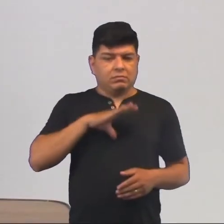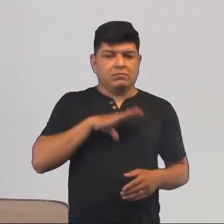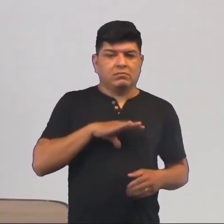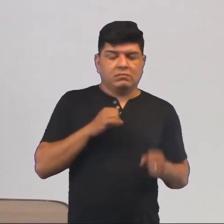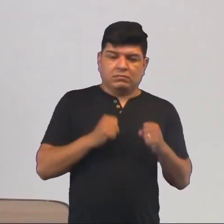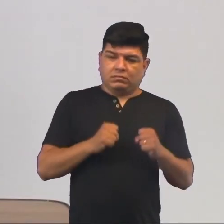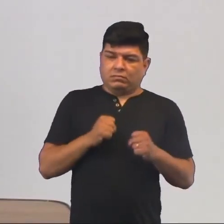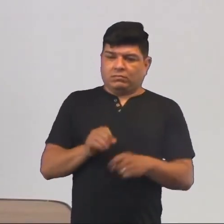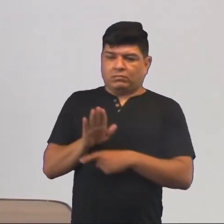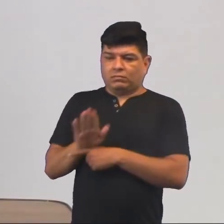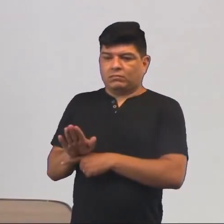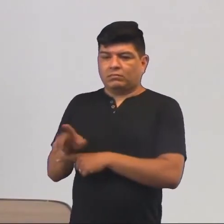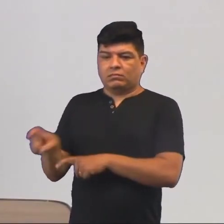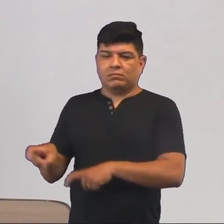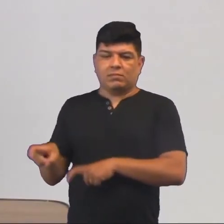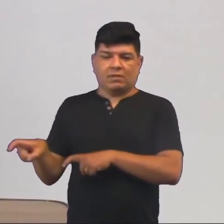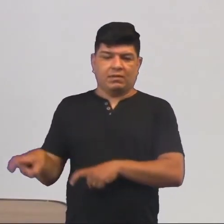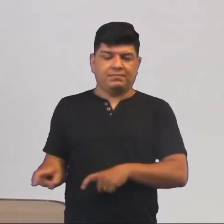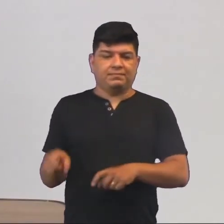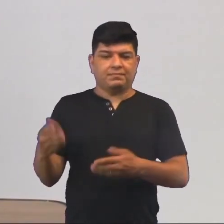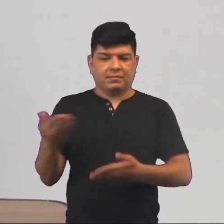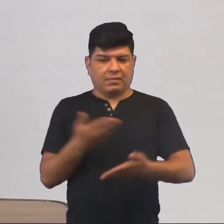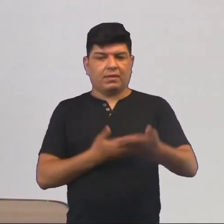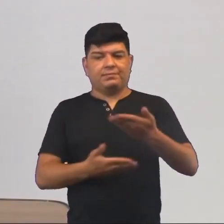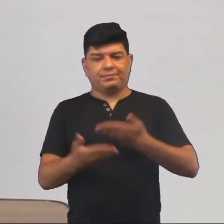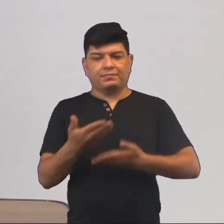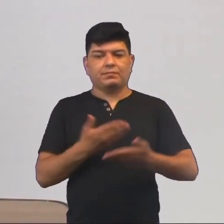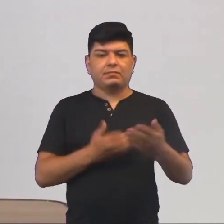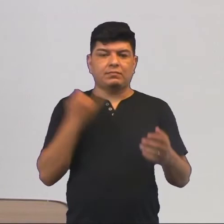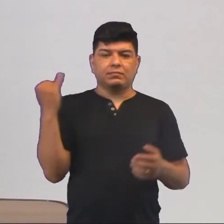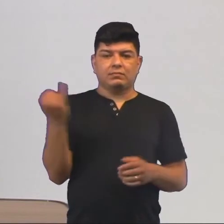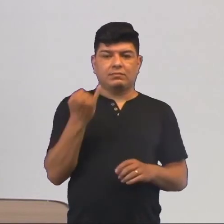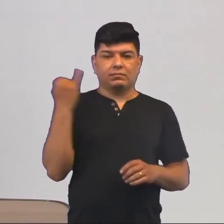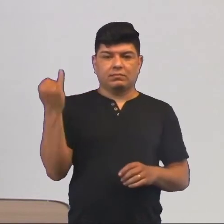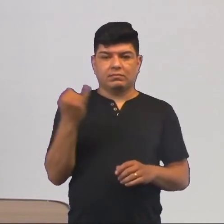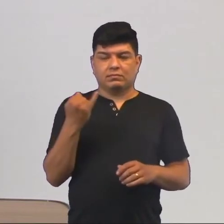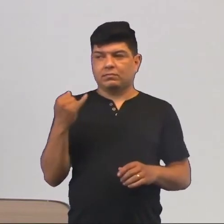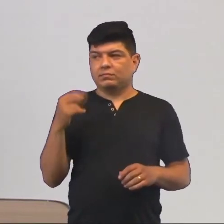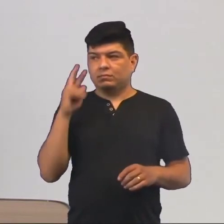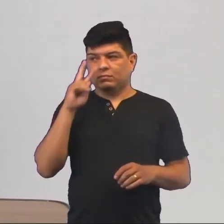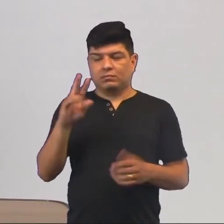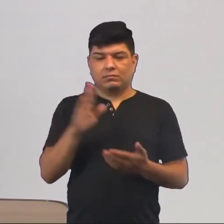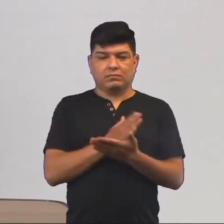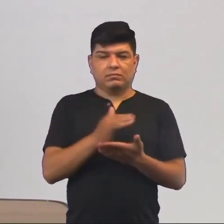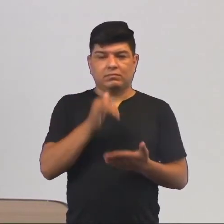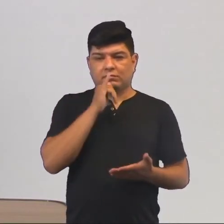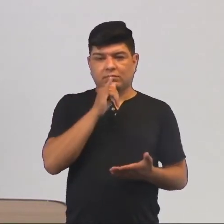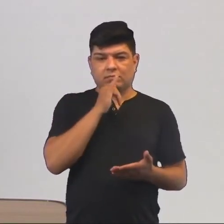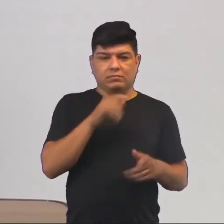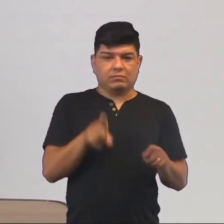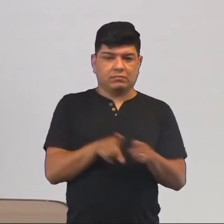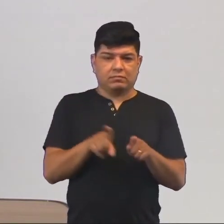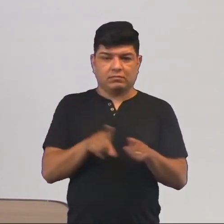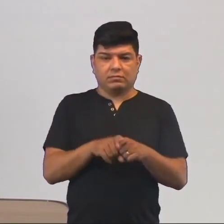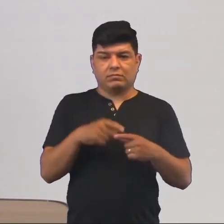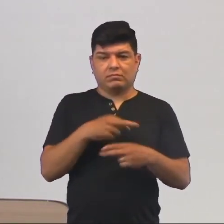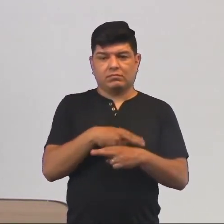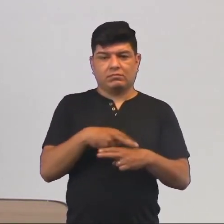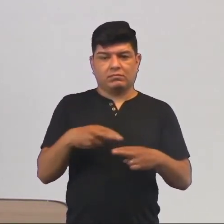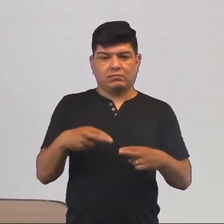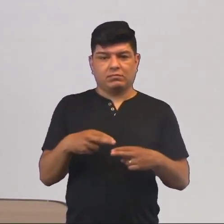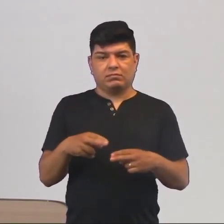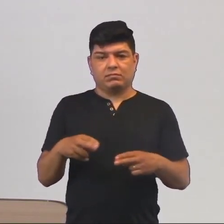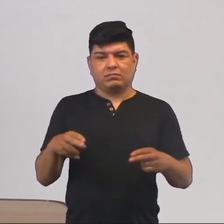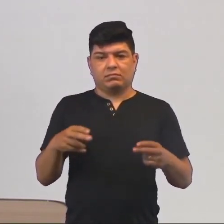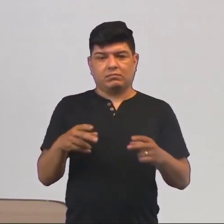que abastece ao campo. E essa troca, ela é muito importante, tá? Como nós vimos alguns exemplos aí. Esses produtos